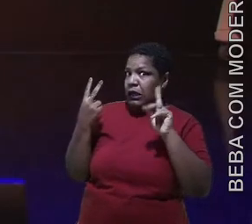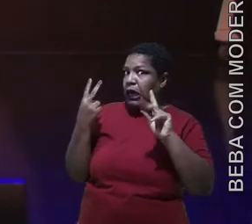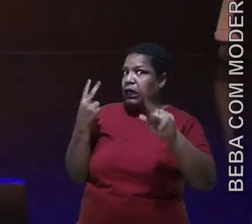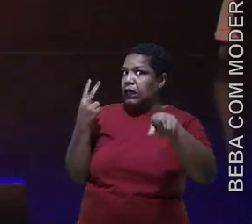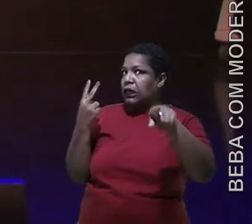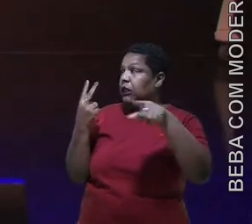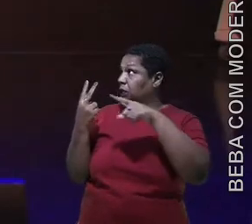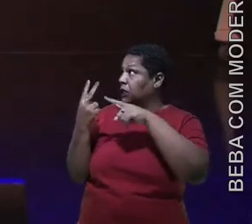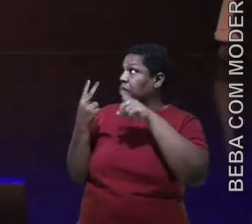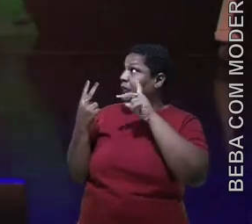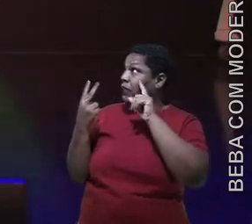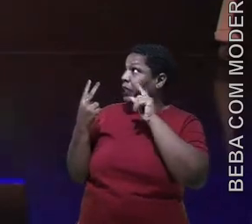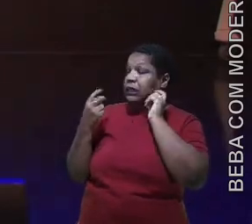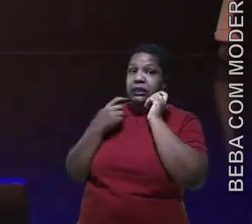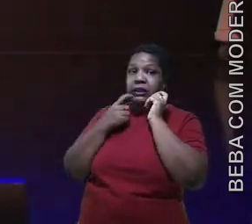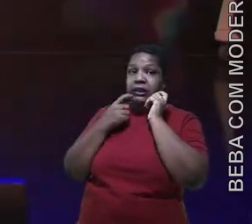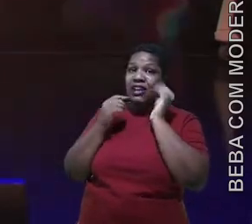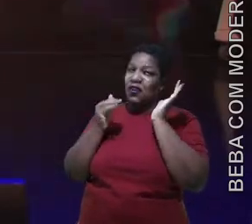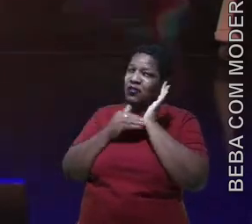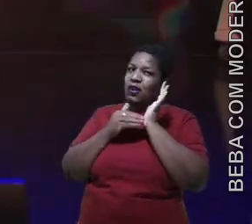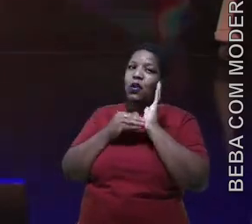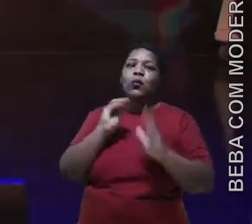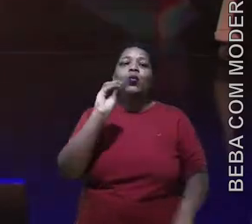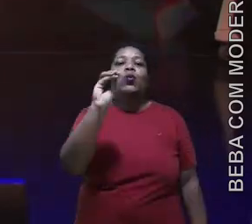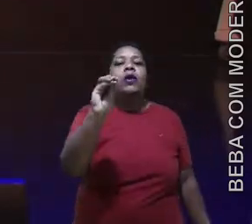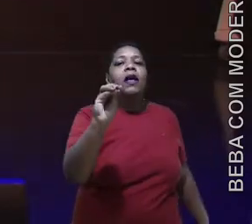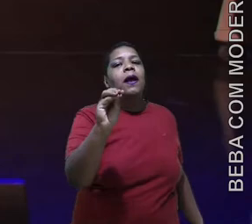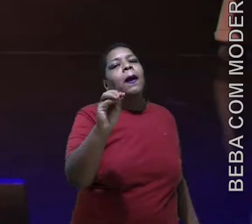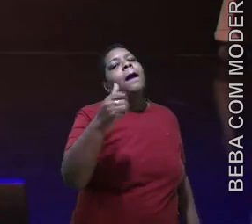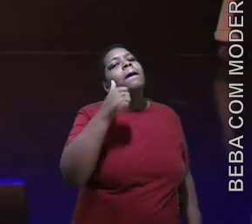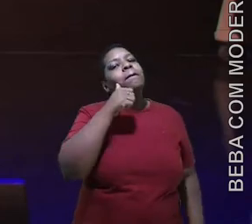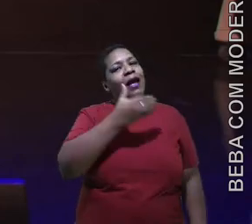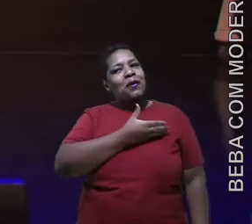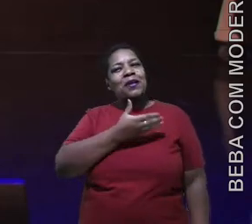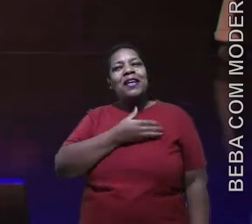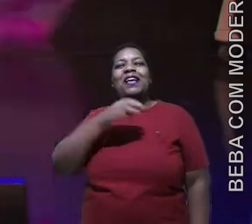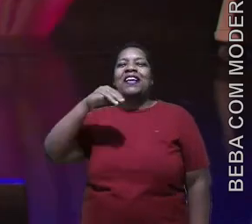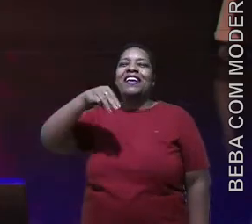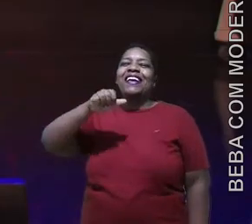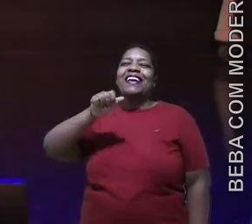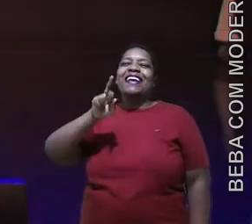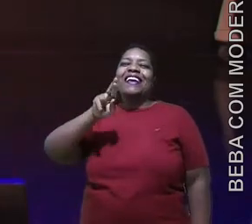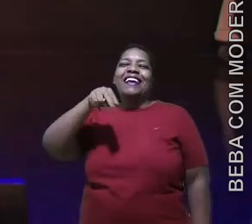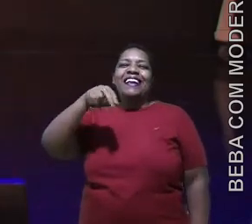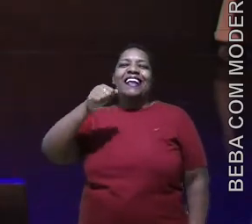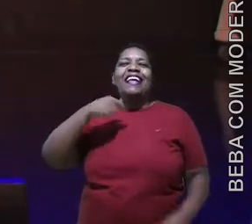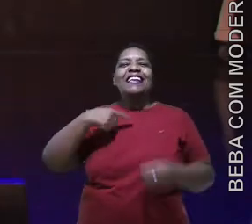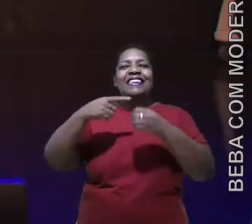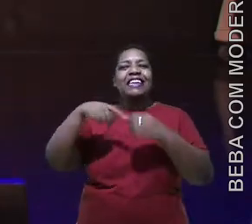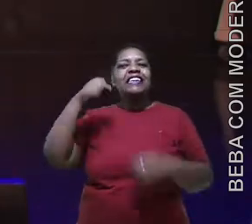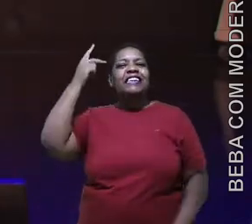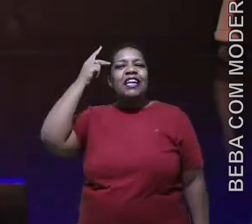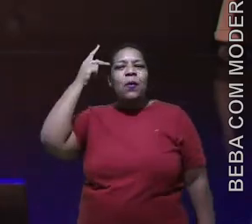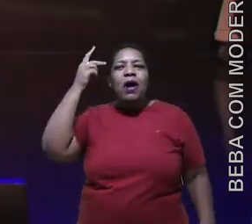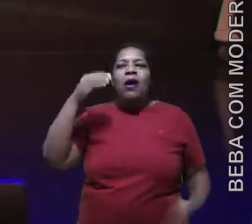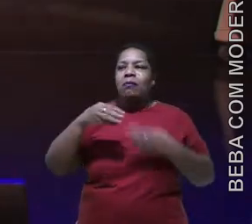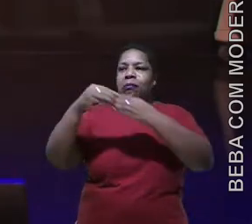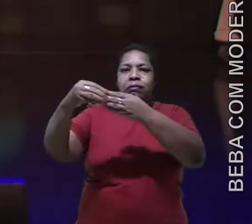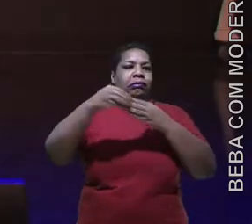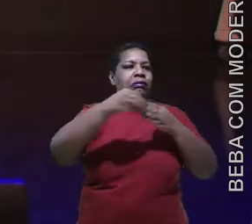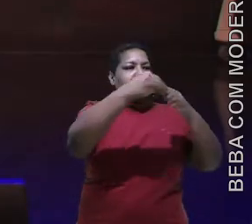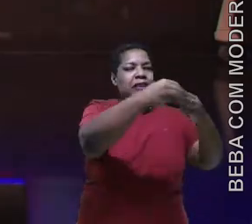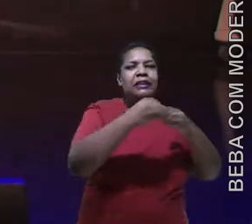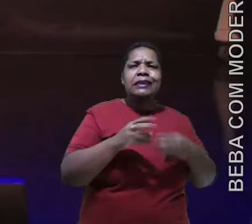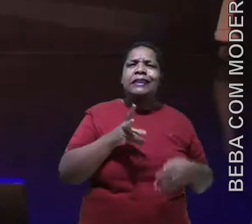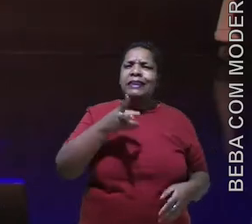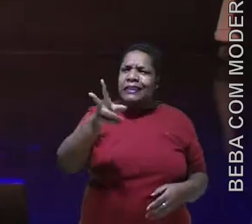umas duas musiquinhas vocês acham que no final vou mandar um beijo aqui que você também amiga Maria aqui ó que me carrega por cima para baixo essas São Paulo